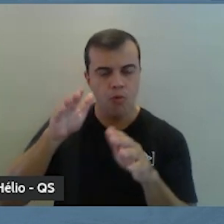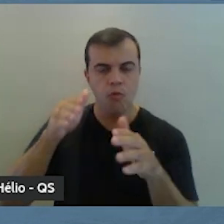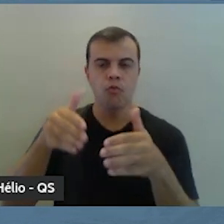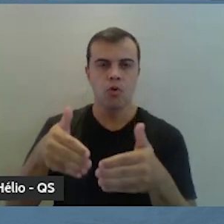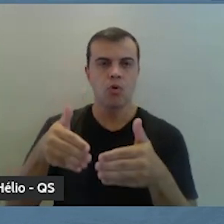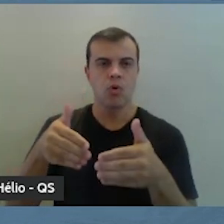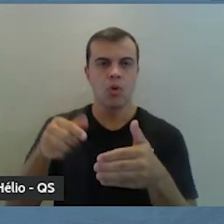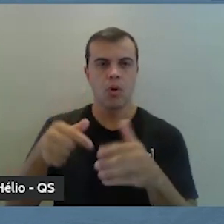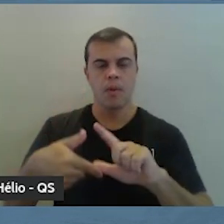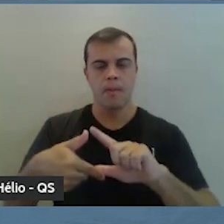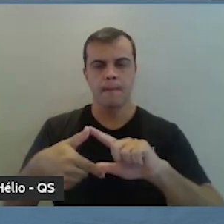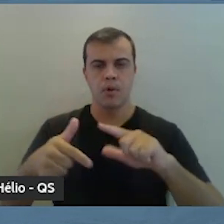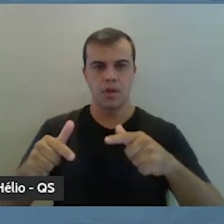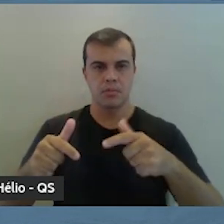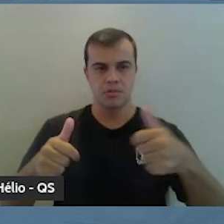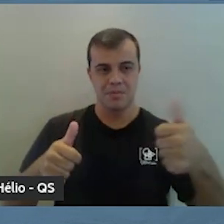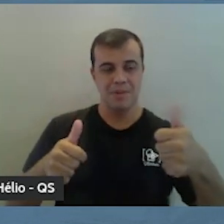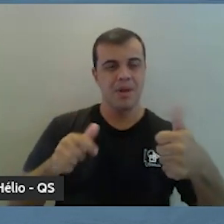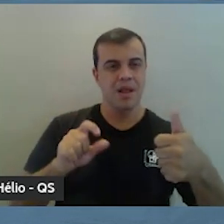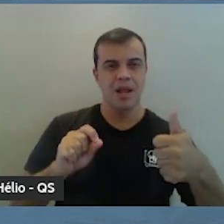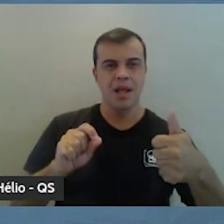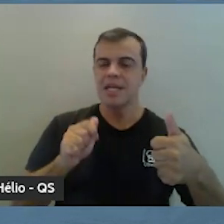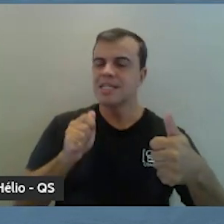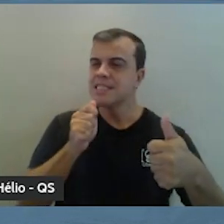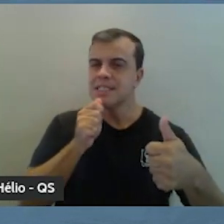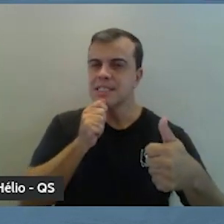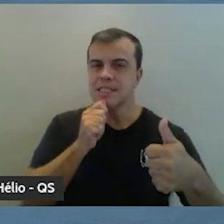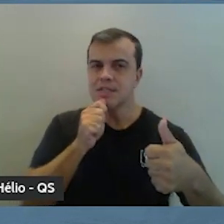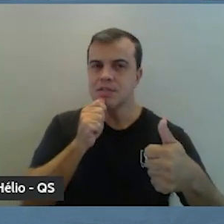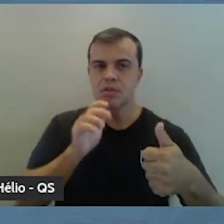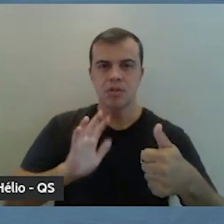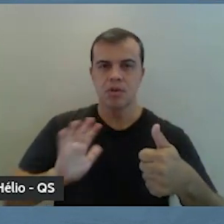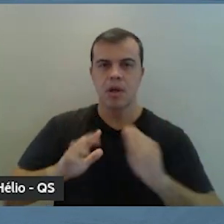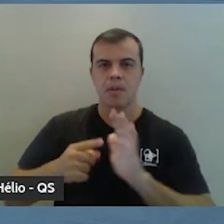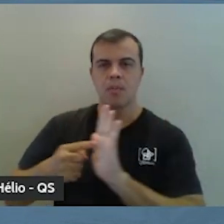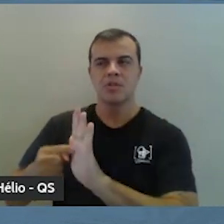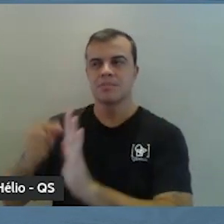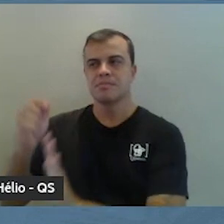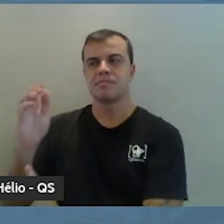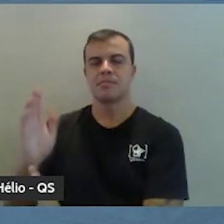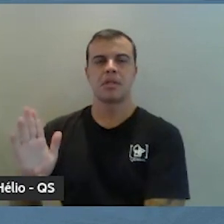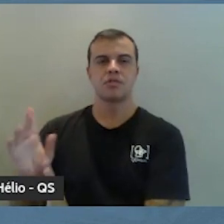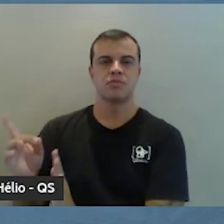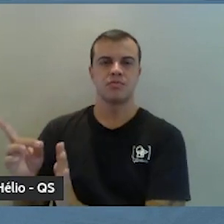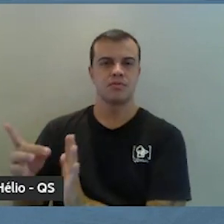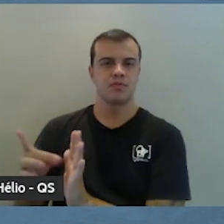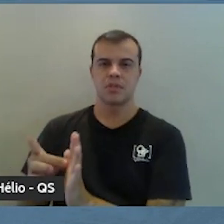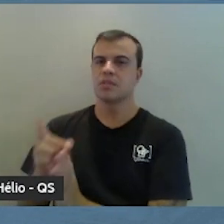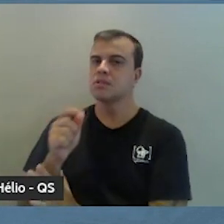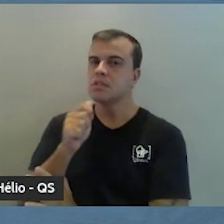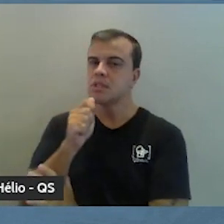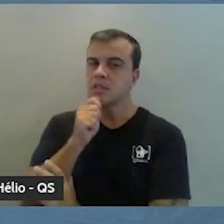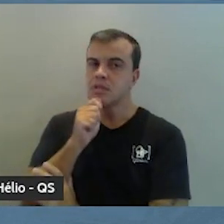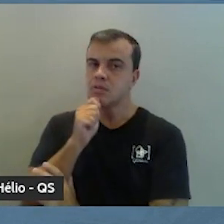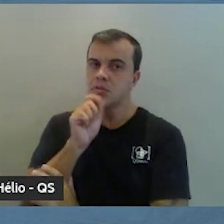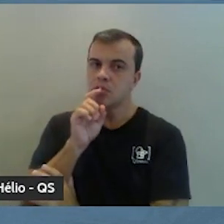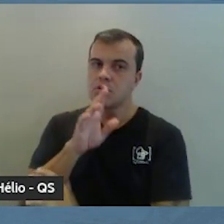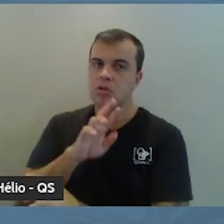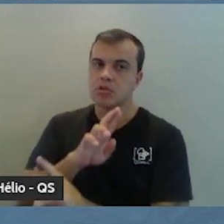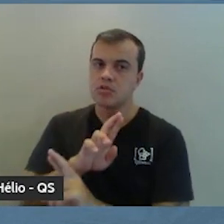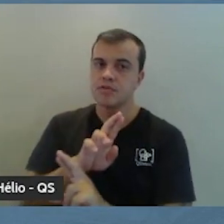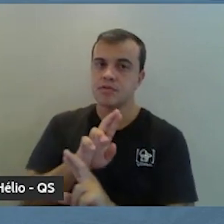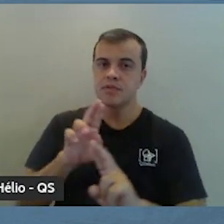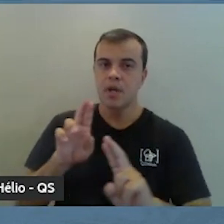do modernismo não é retratar o Brasil tal como o Brasil é romper com